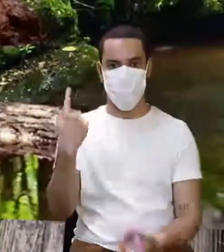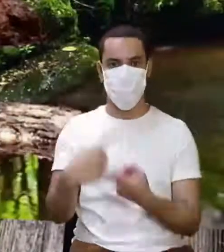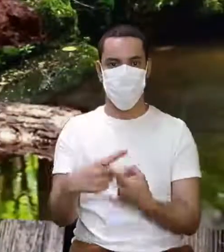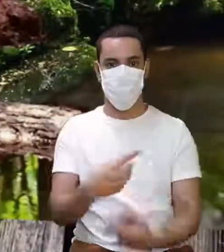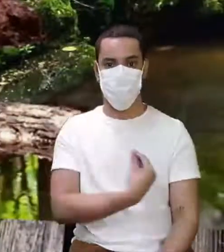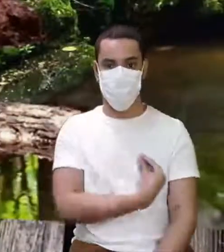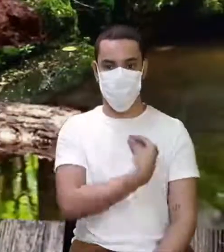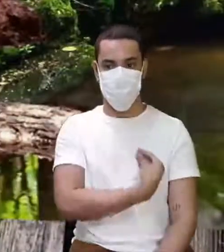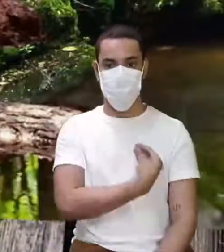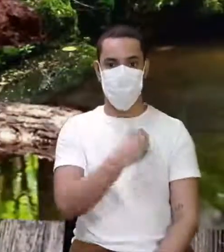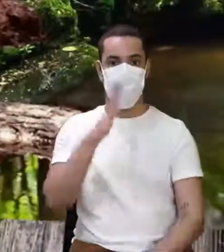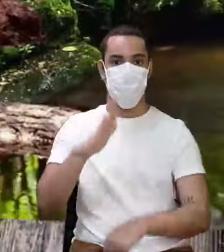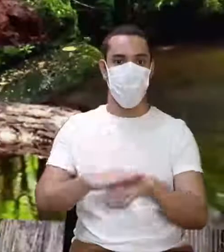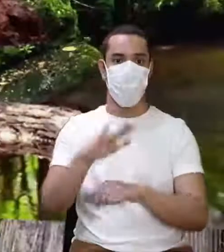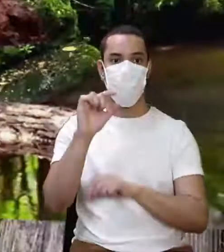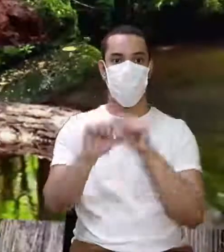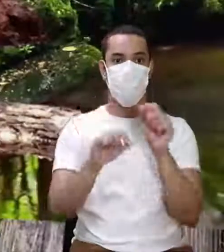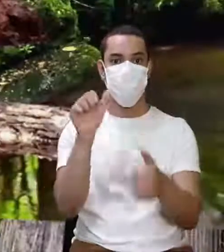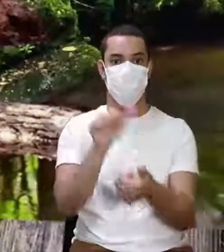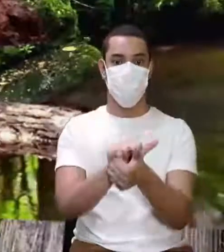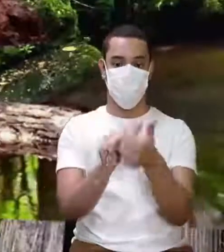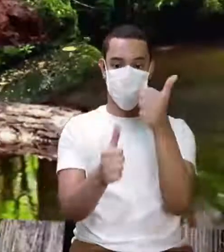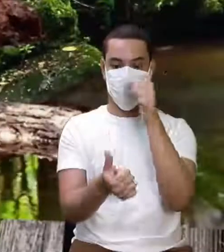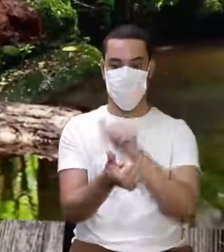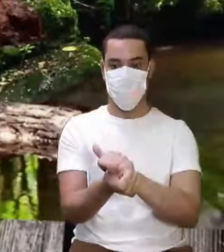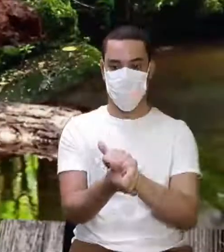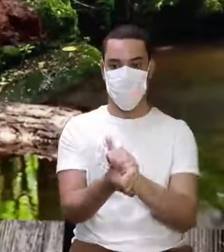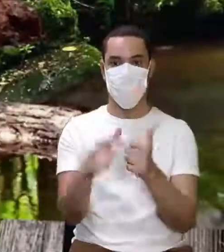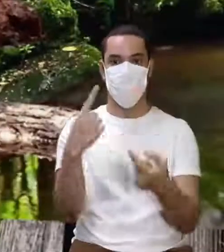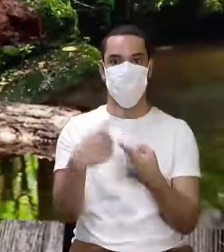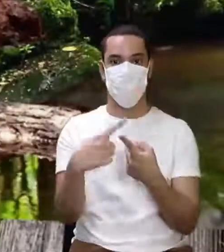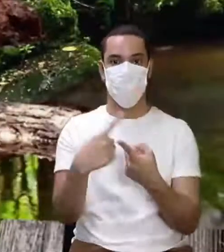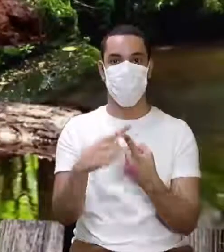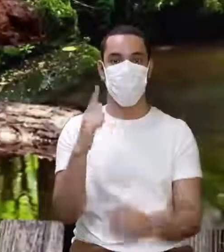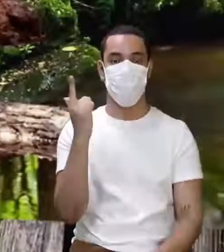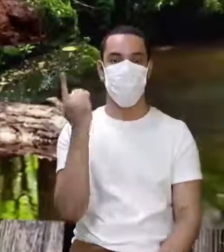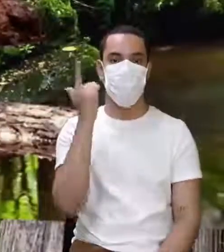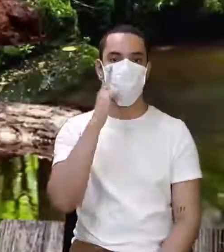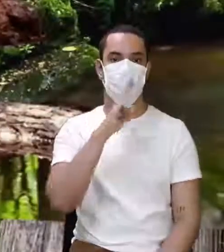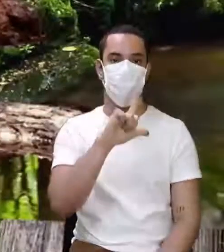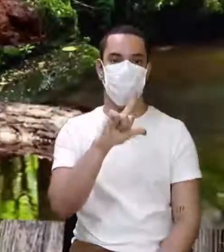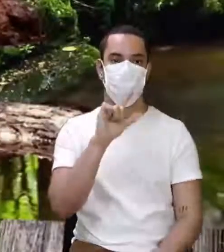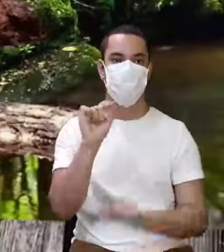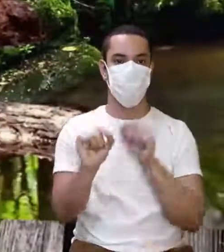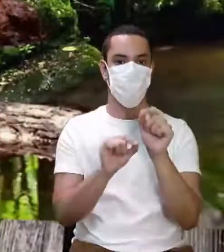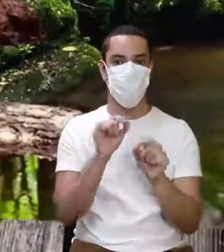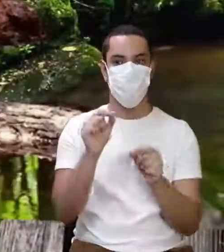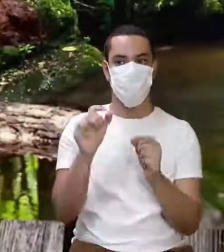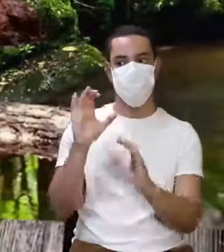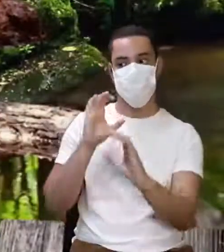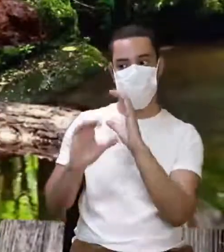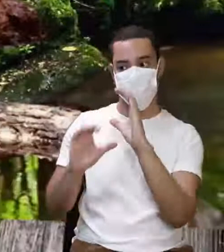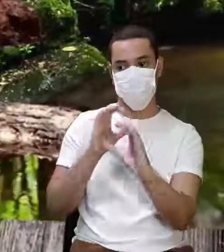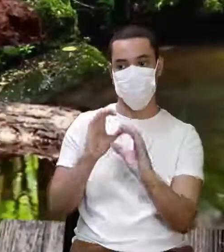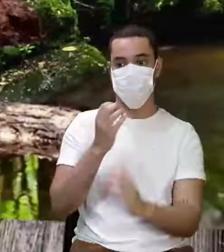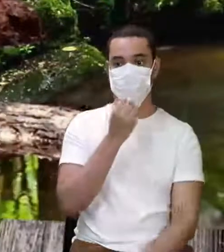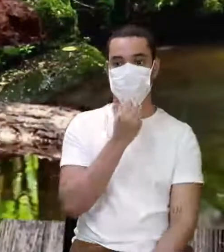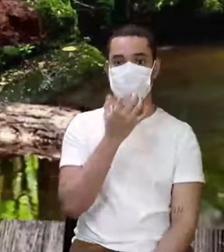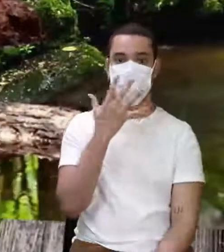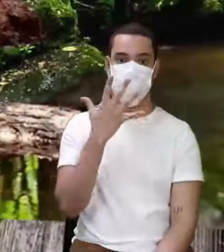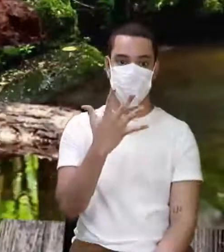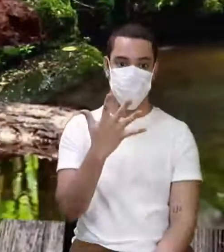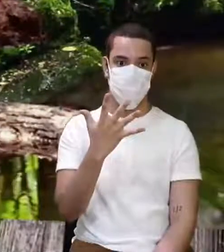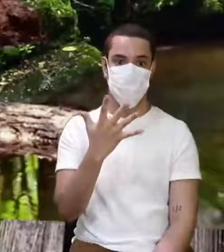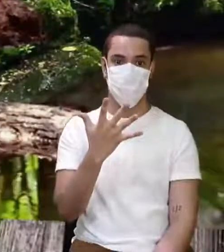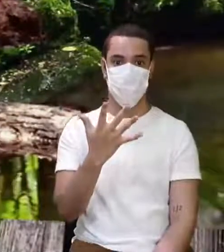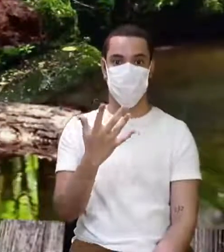sobrevive são os que são mais adaptados, ou seja, aqueles que conseguem se comunicar muito bem